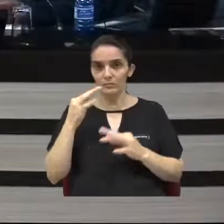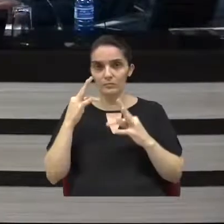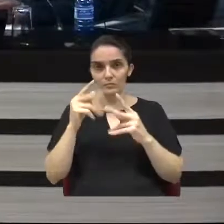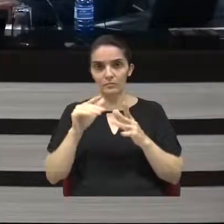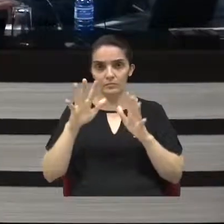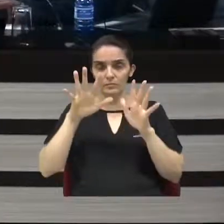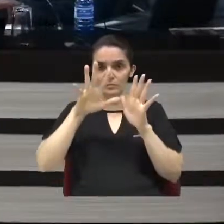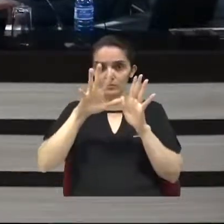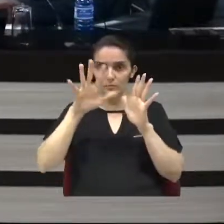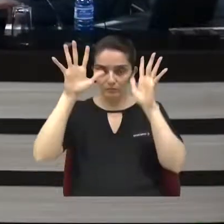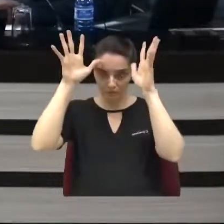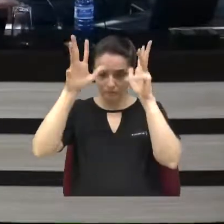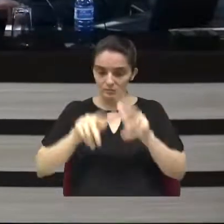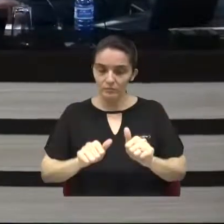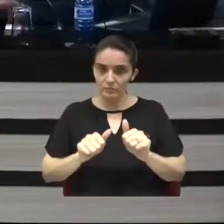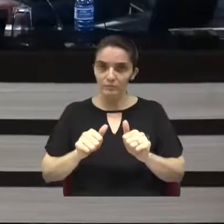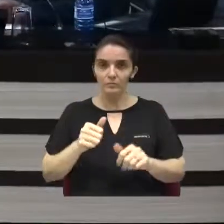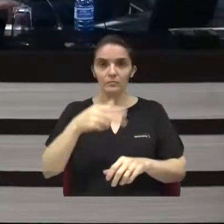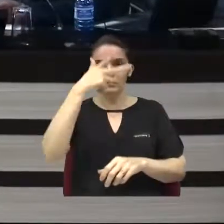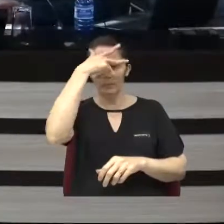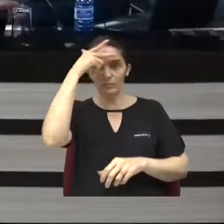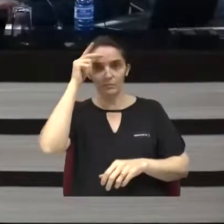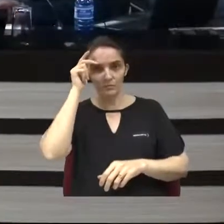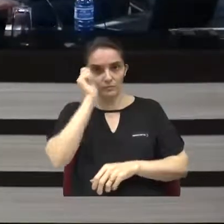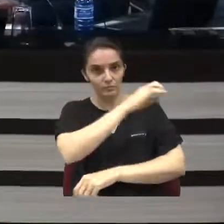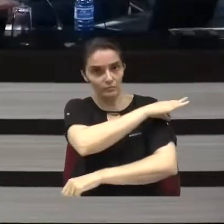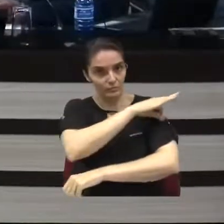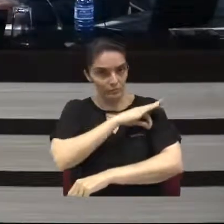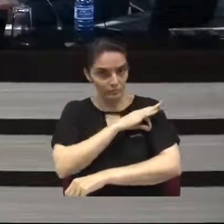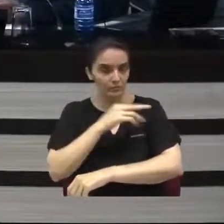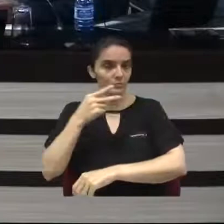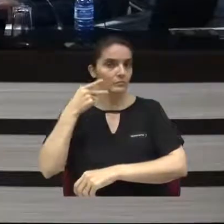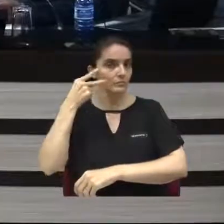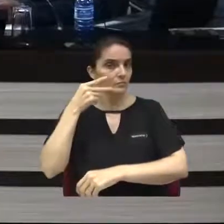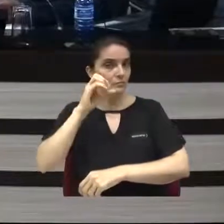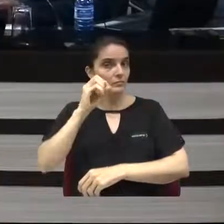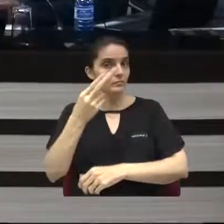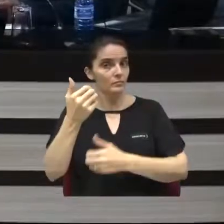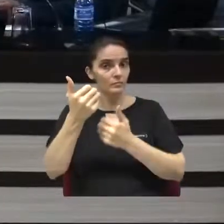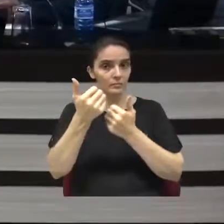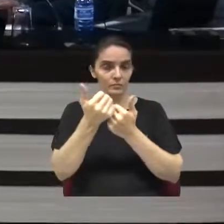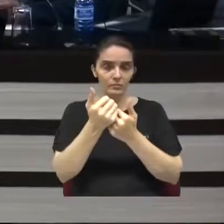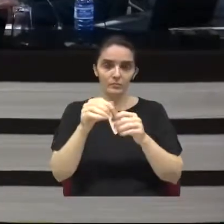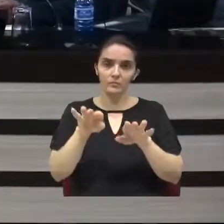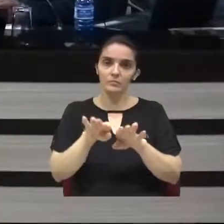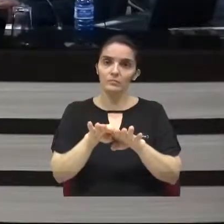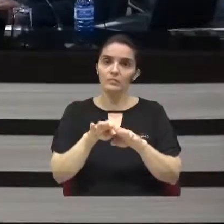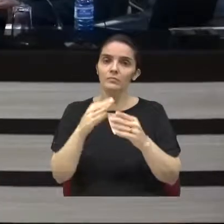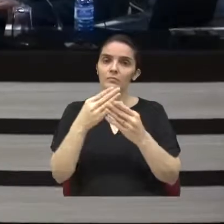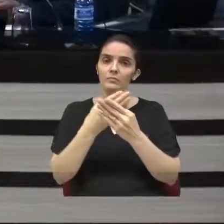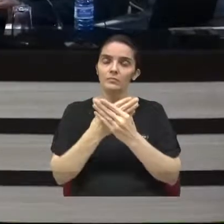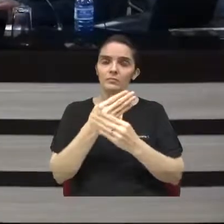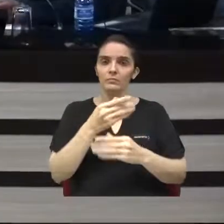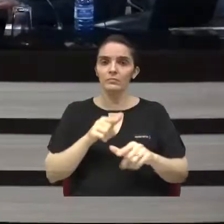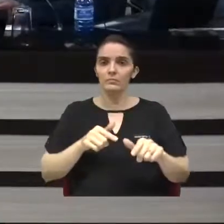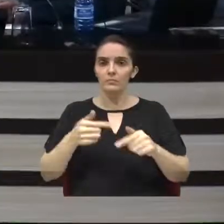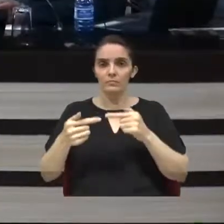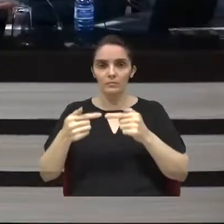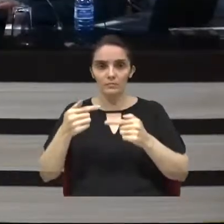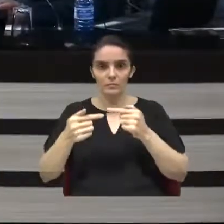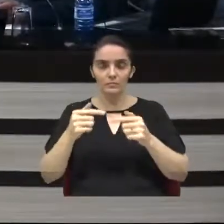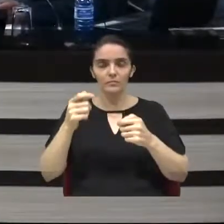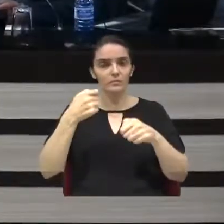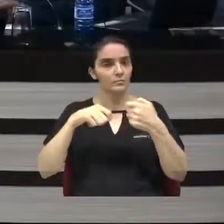responsabilidade de prefeitos, vice-prefeito e vereadores, bem como trata do processo político-administrativo a